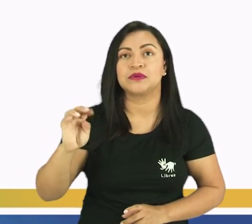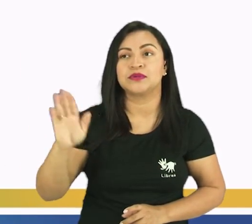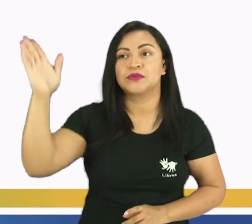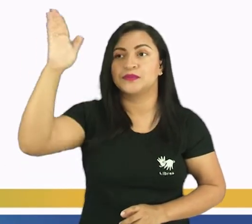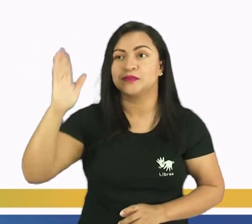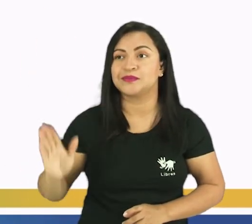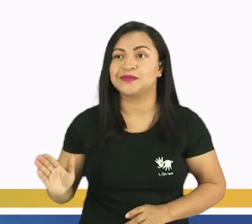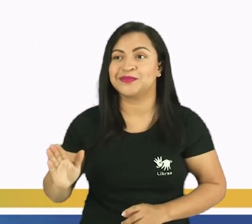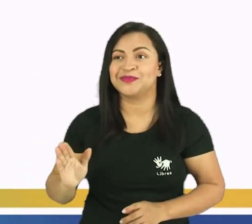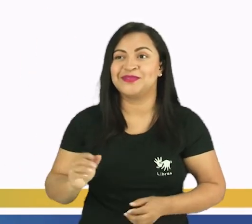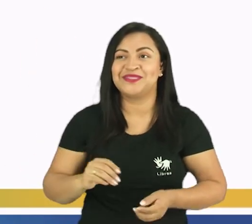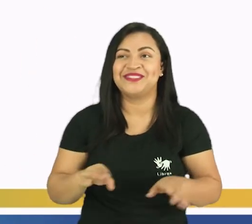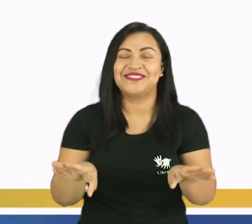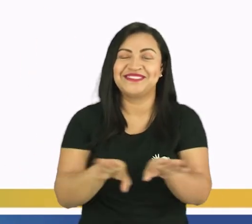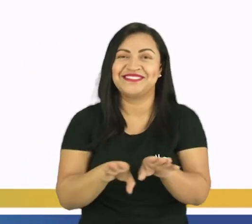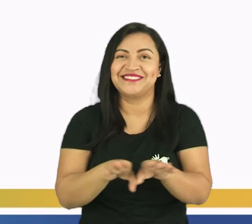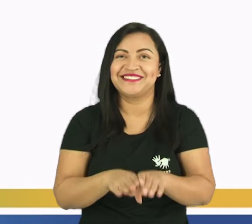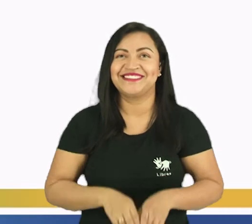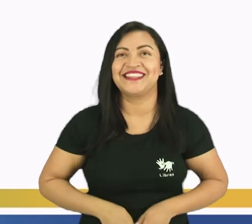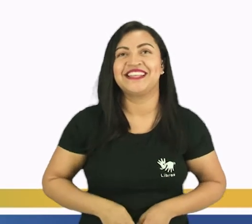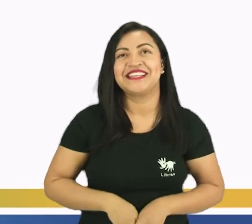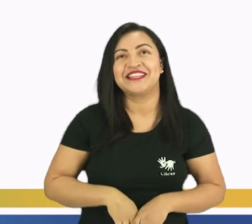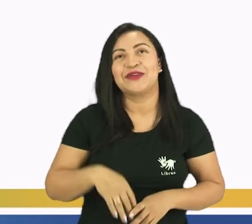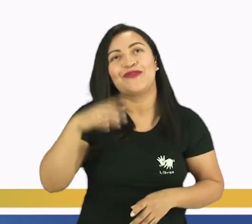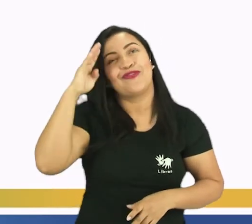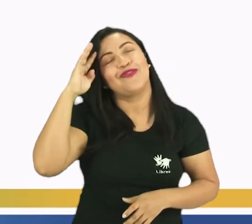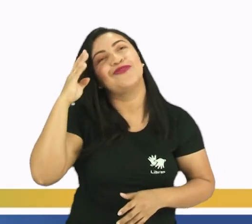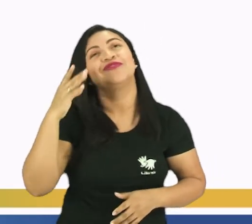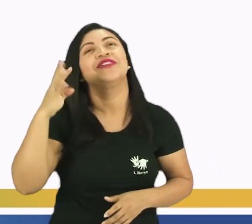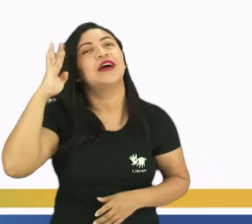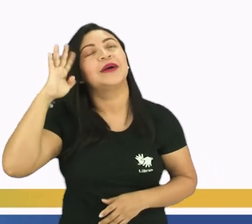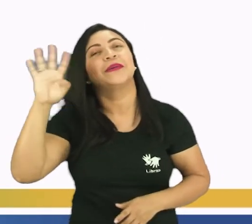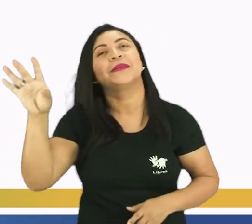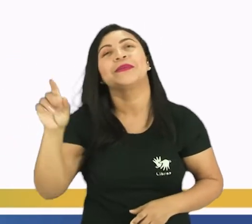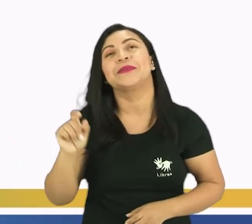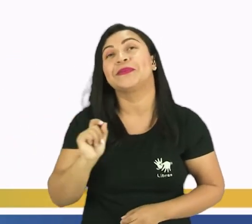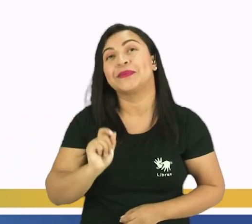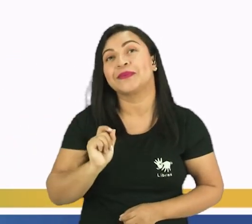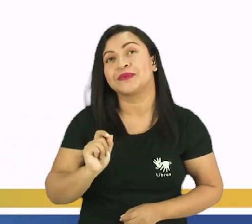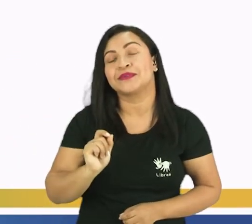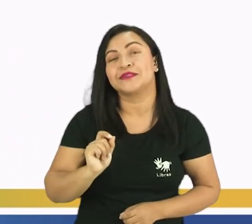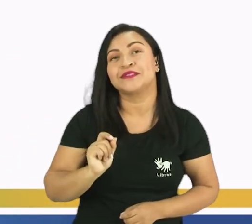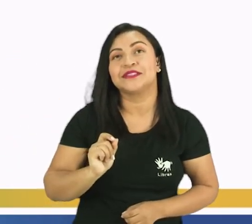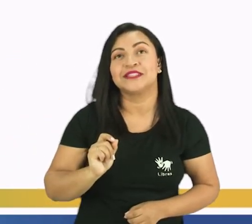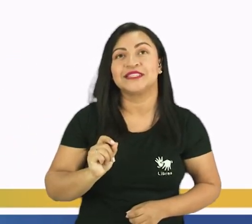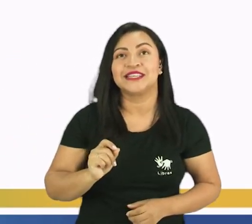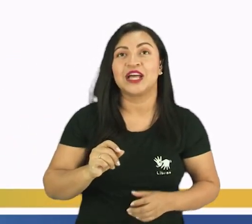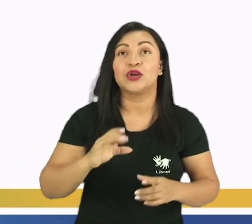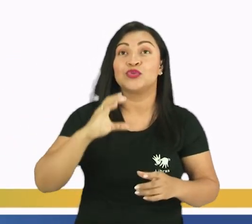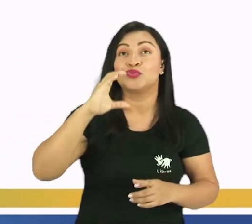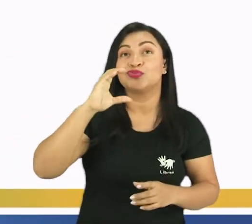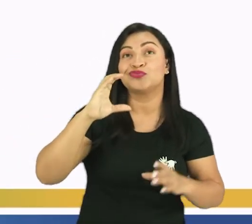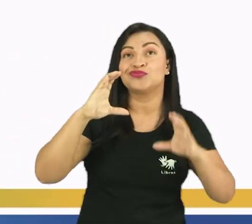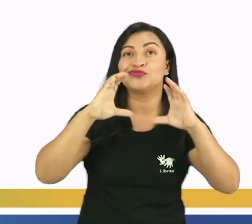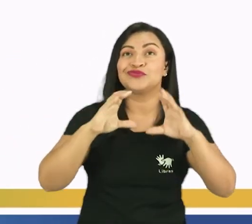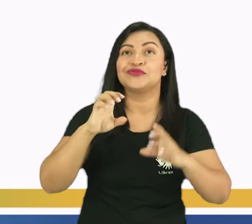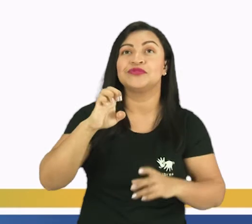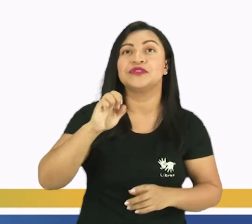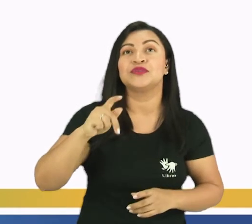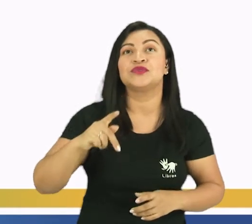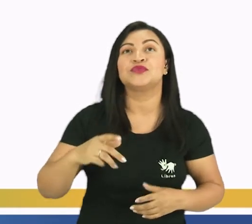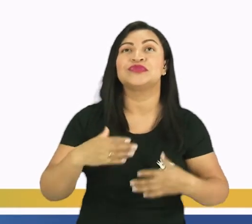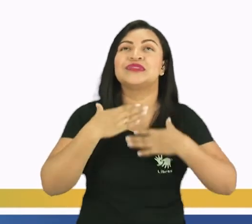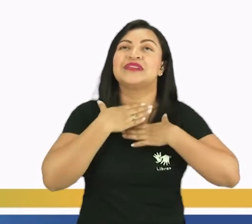vai ter uma reflexãozinha agora. No centro-oeste, os pudores em relação ao corpo, que são